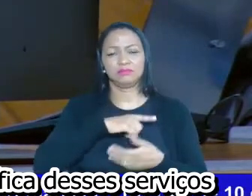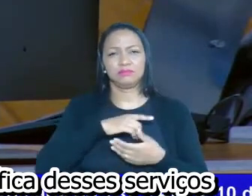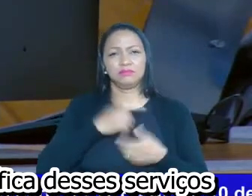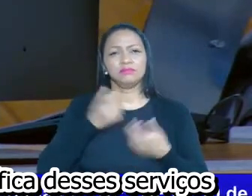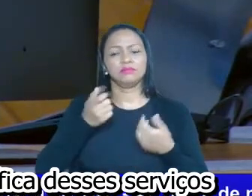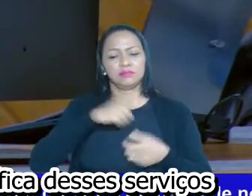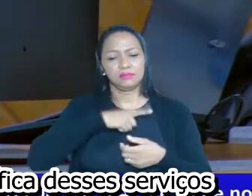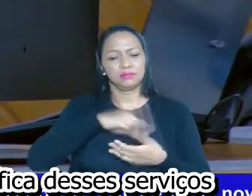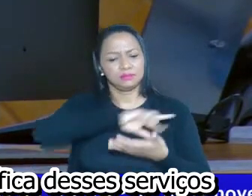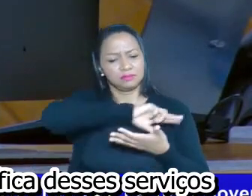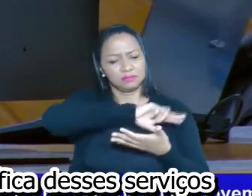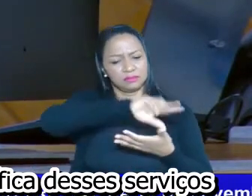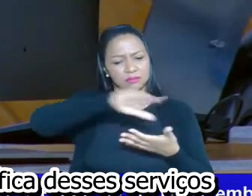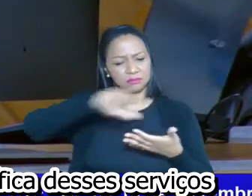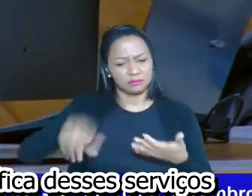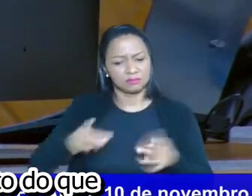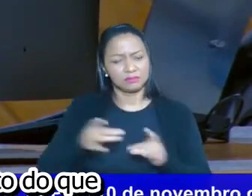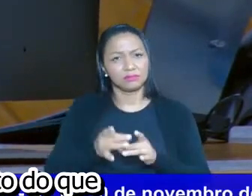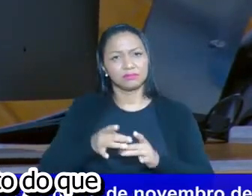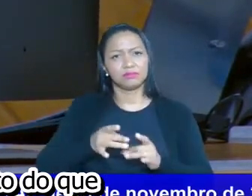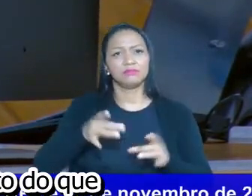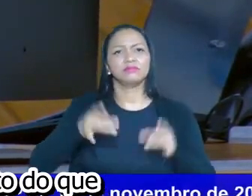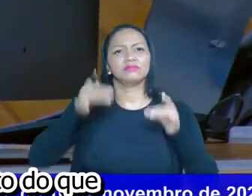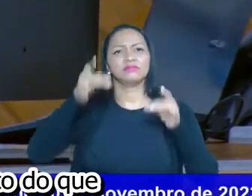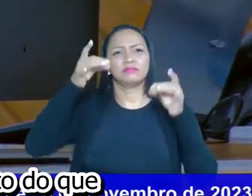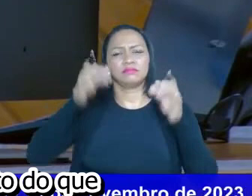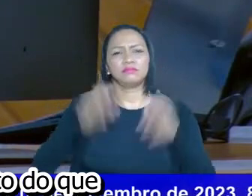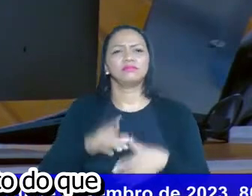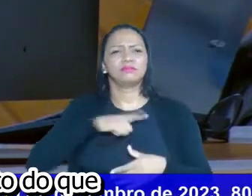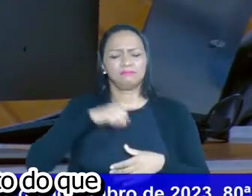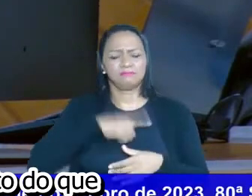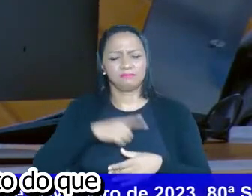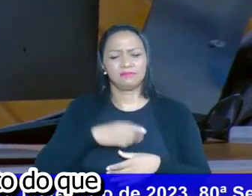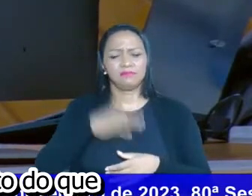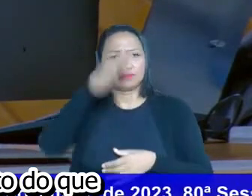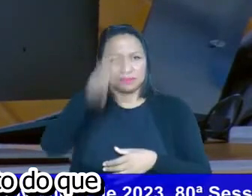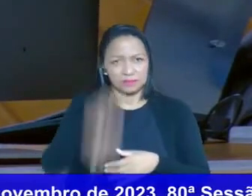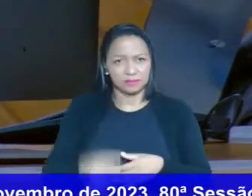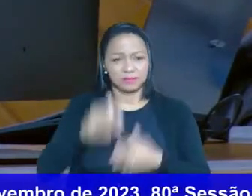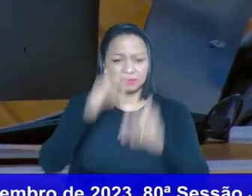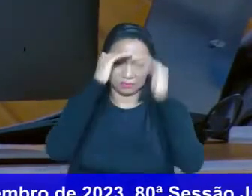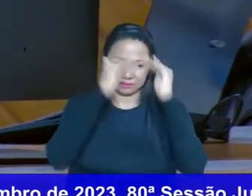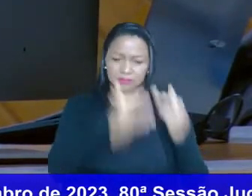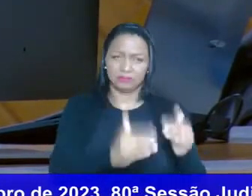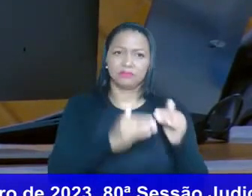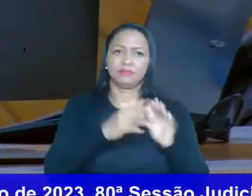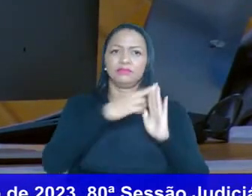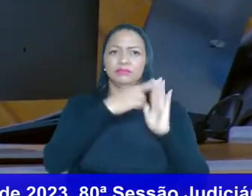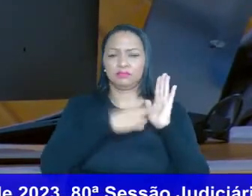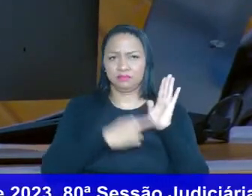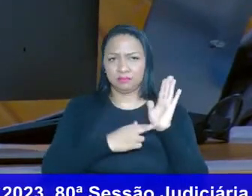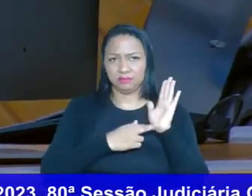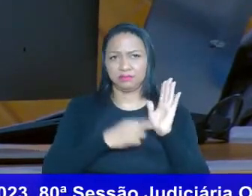eles possuem a descrição específica desses serviços contratados, o que é suficiente para o cumprimento do que dispõe a norma de